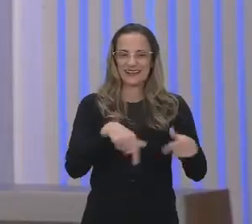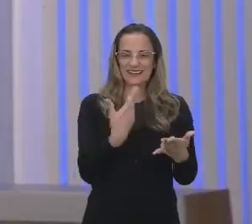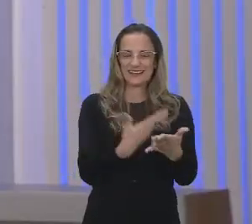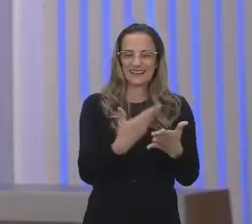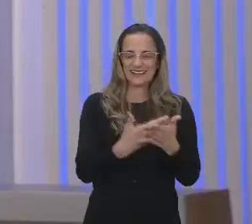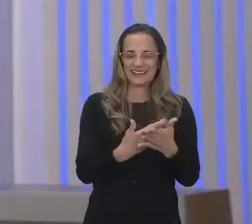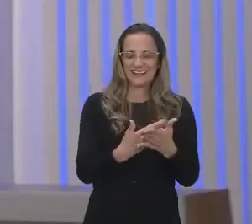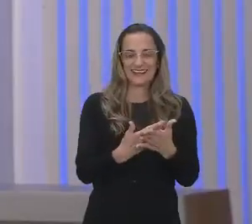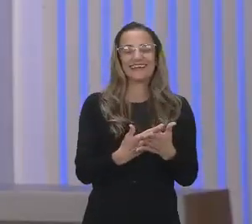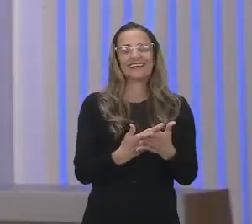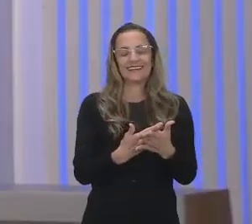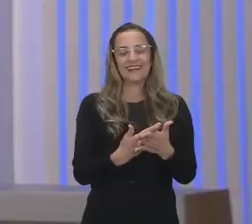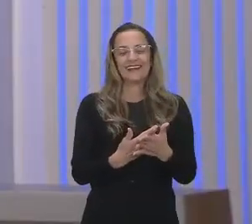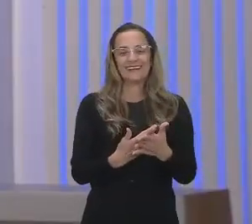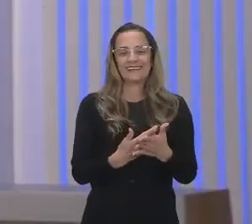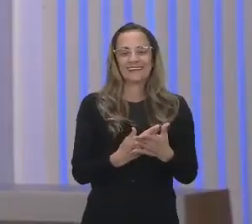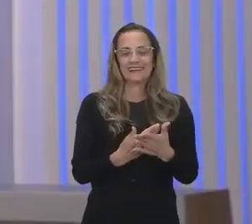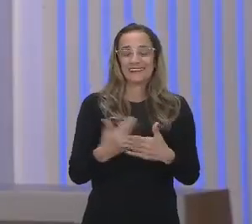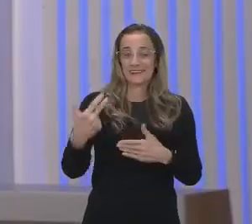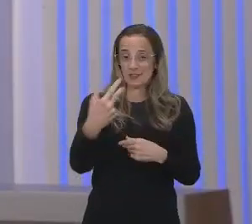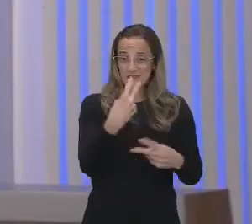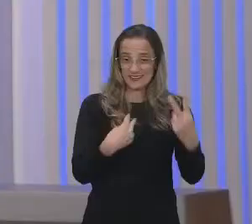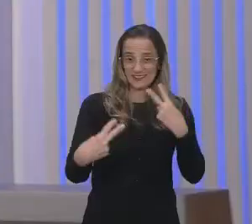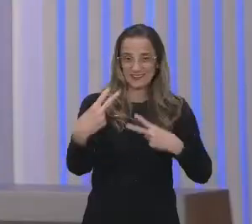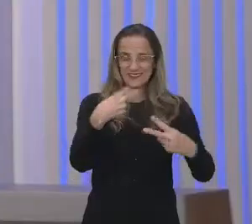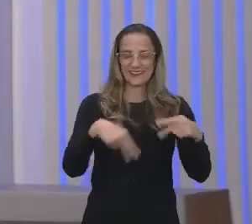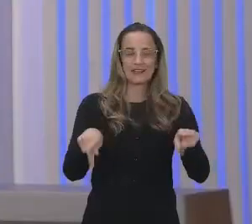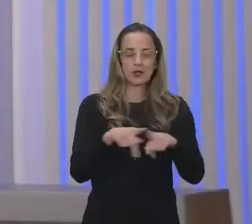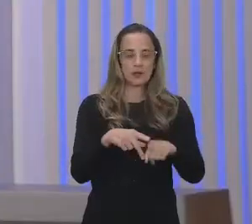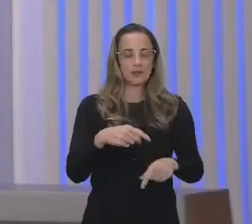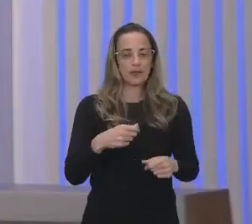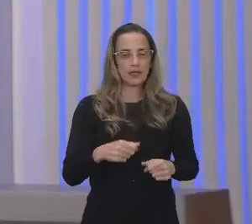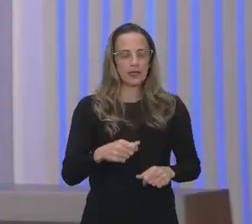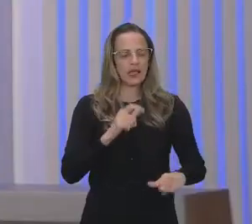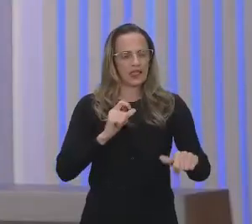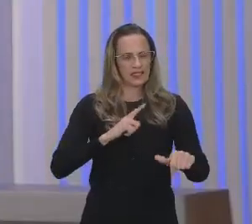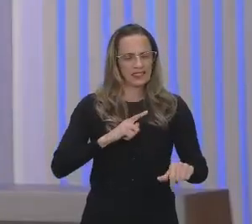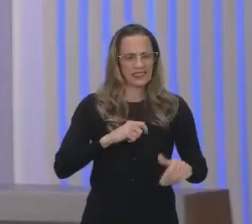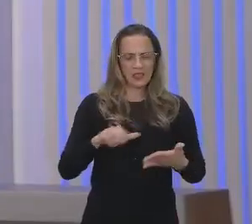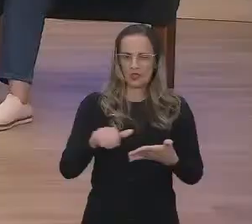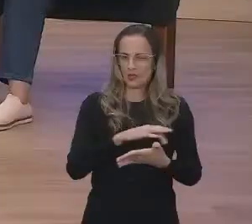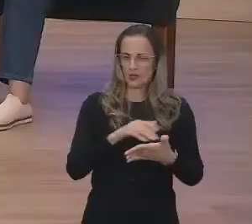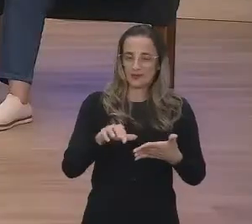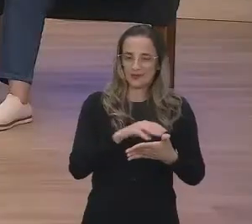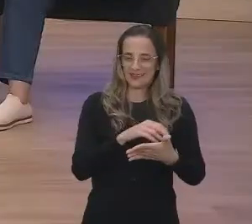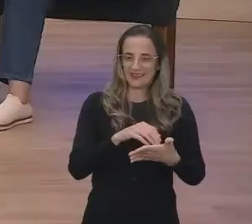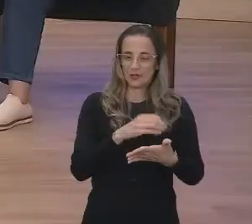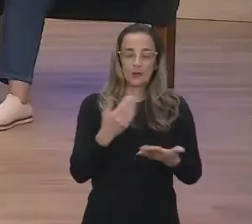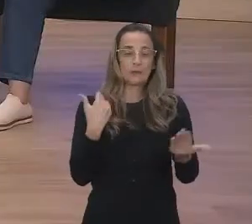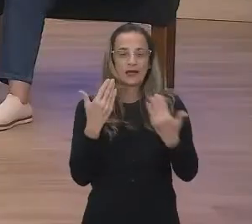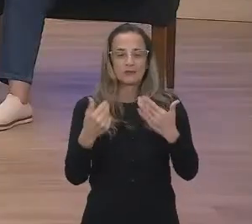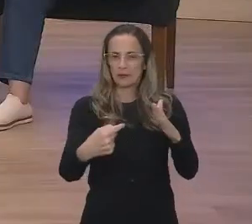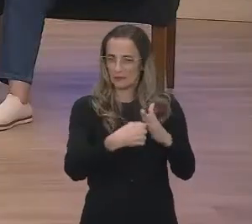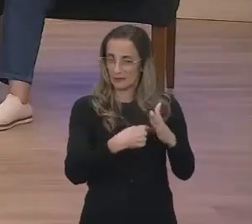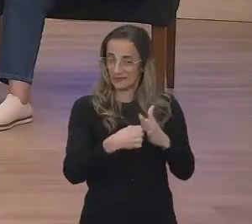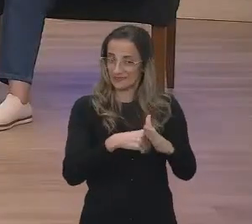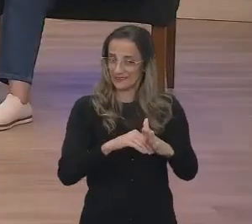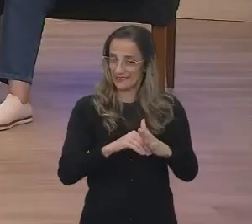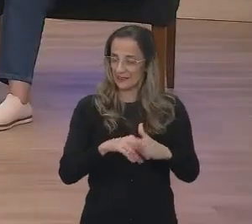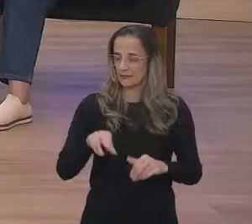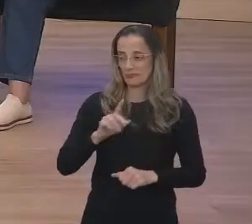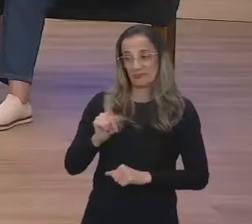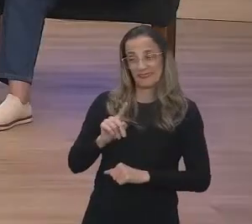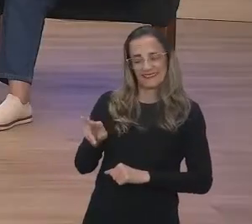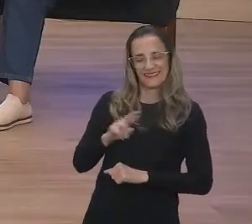assistindo a gente. Então, sejam muito bem-vindos. Paty, tem alguma interação aí no chat? Ainda não, estou no aguardo aqui.